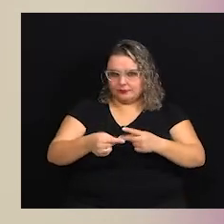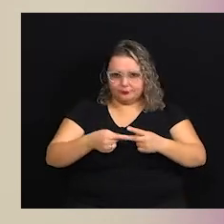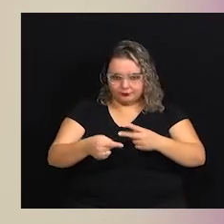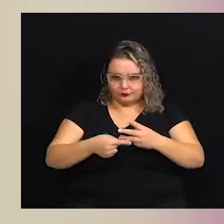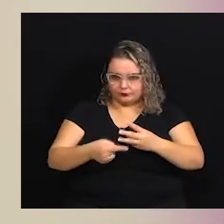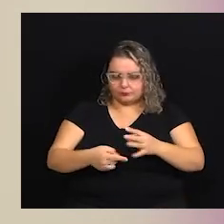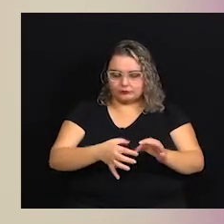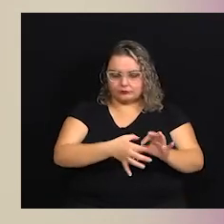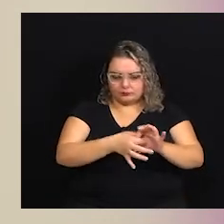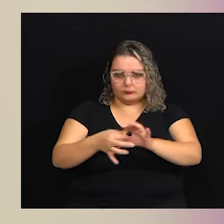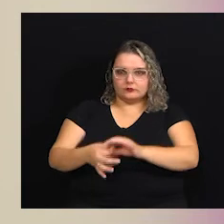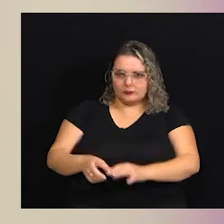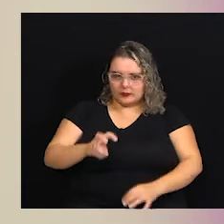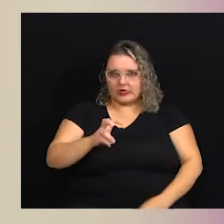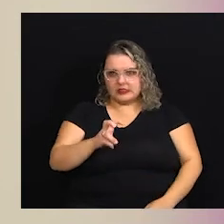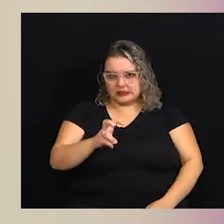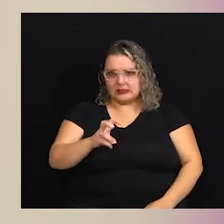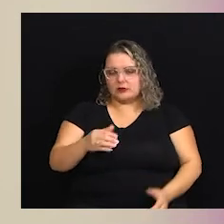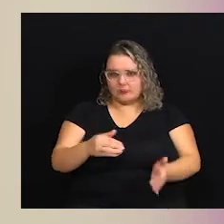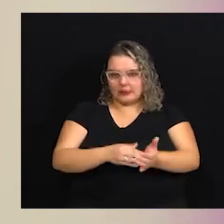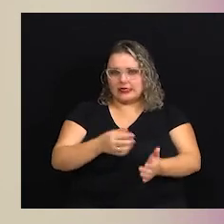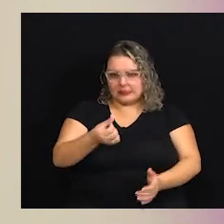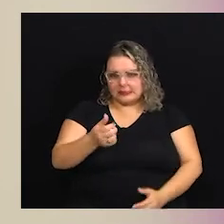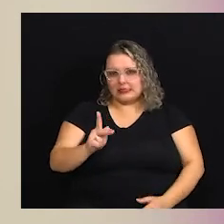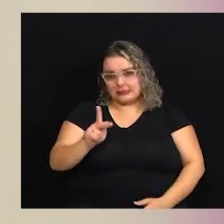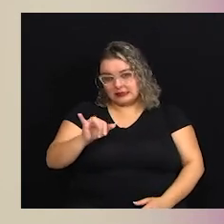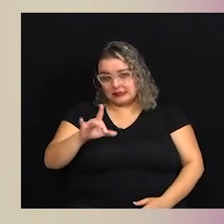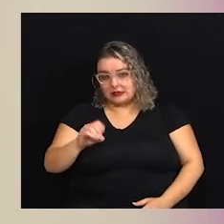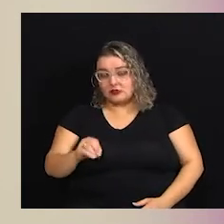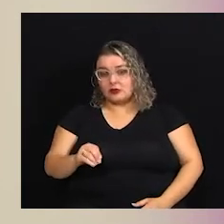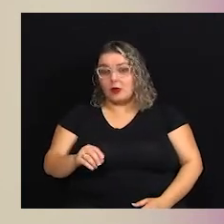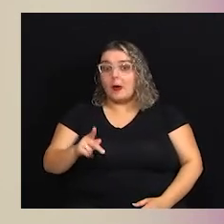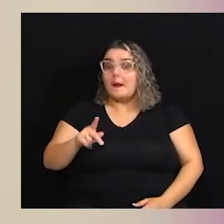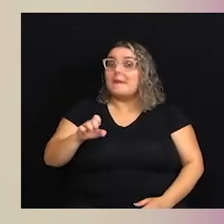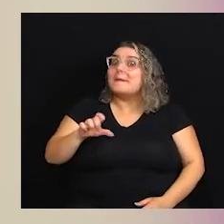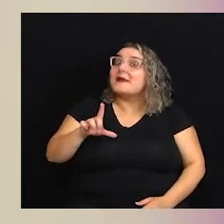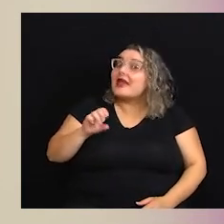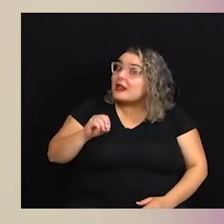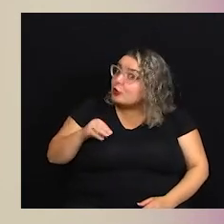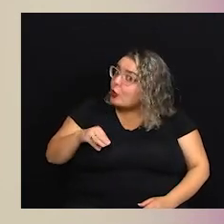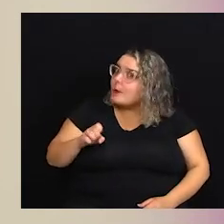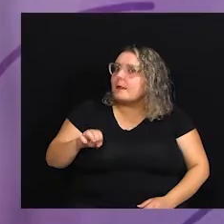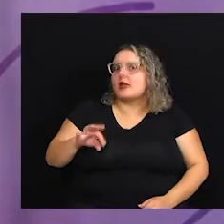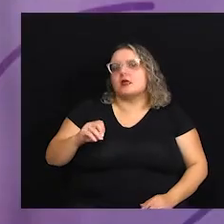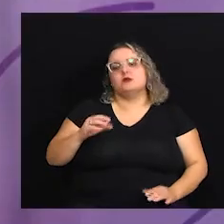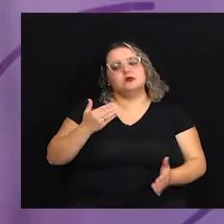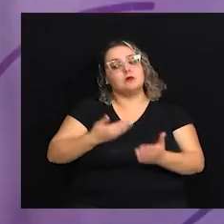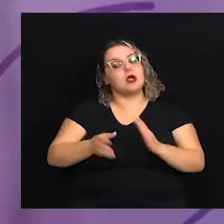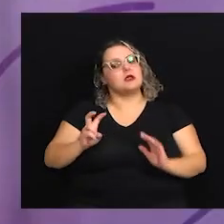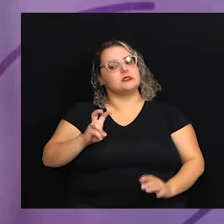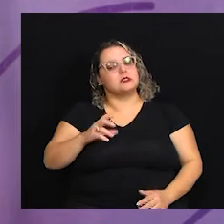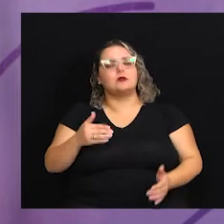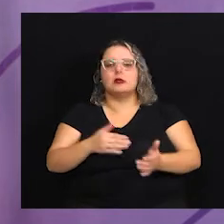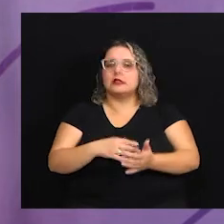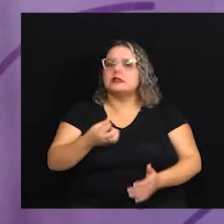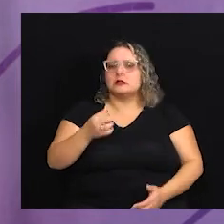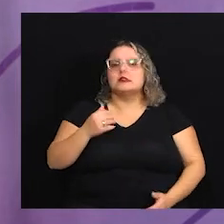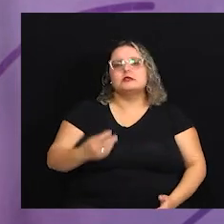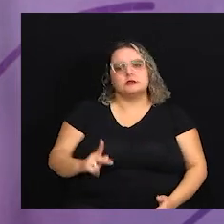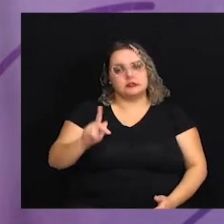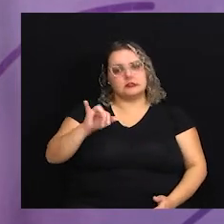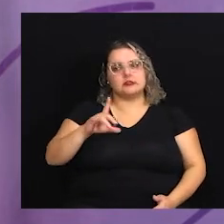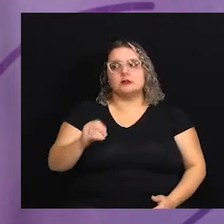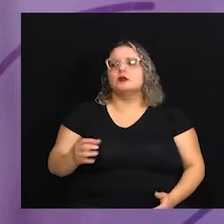que eu faço o ciclo do programa, entre 5 e 6 quilos, pelo menos. E, E via ali, fantástico. e alinhado tudo isso